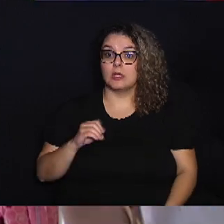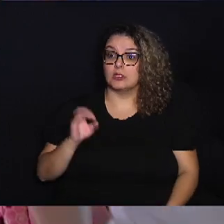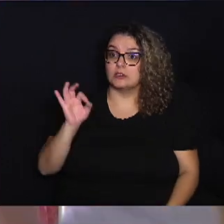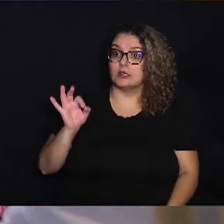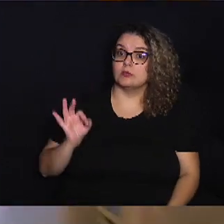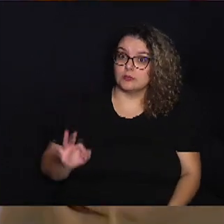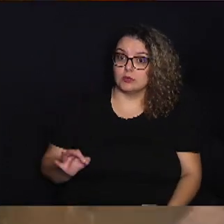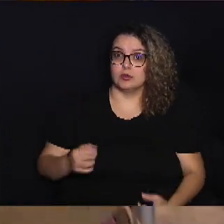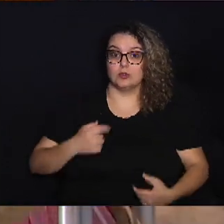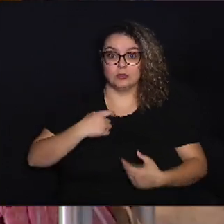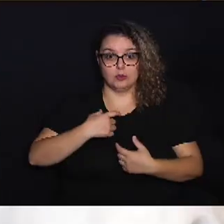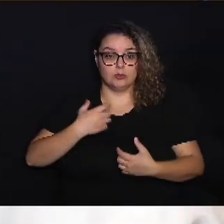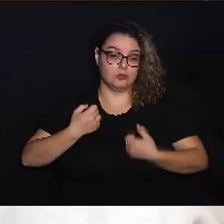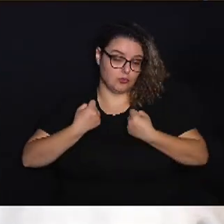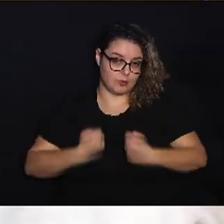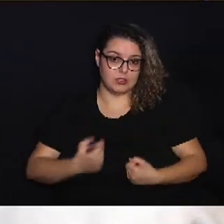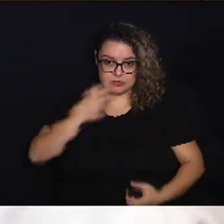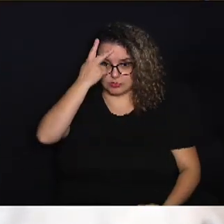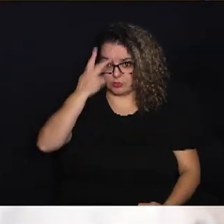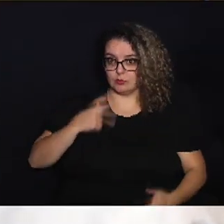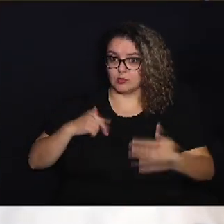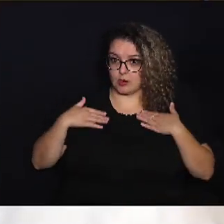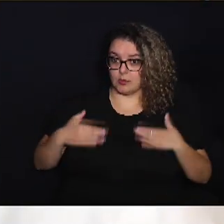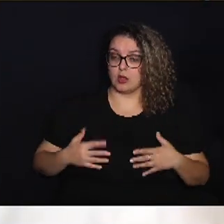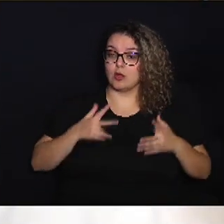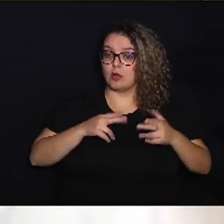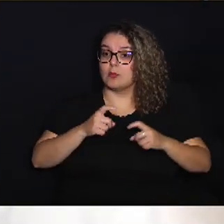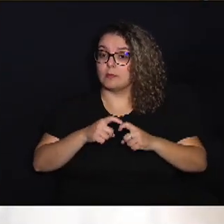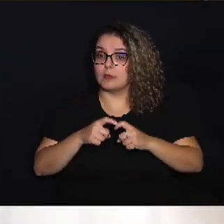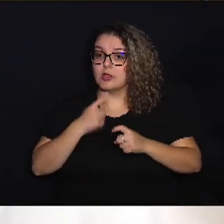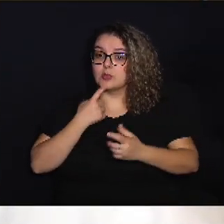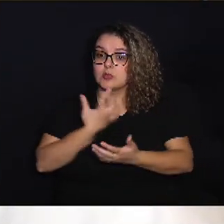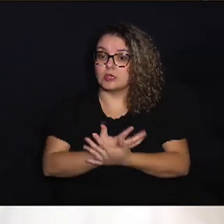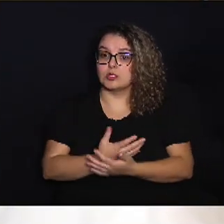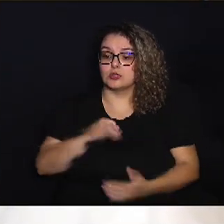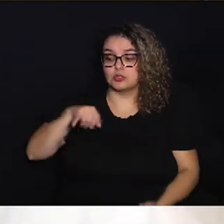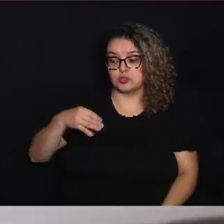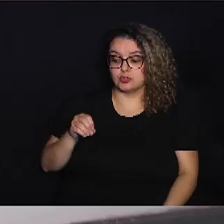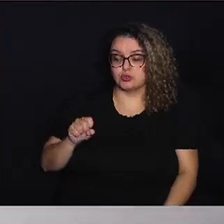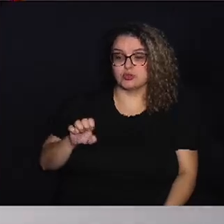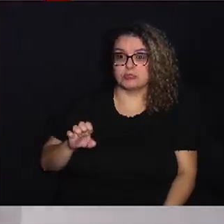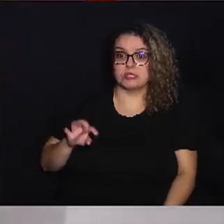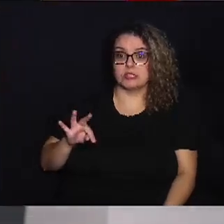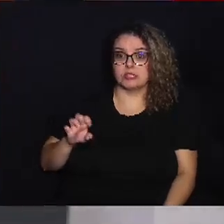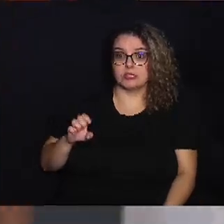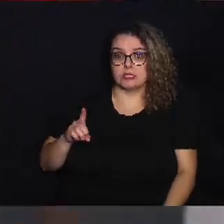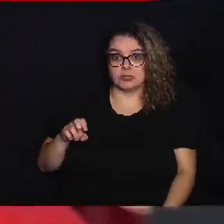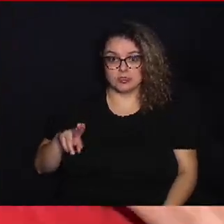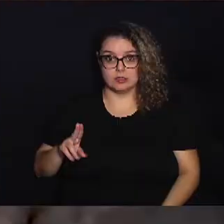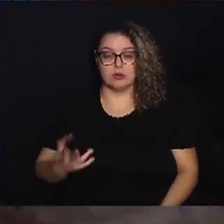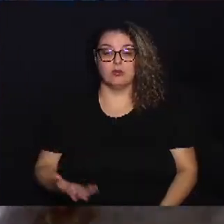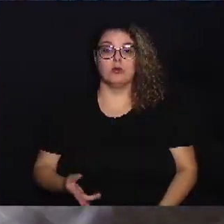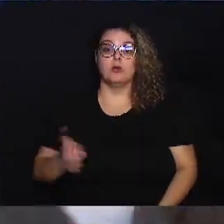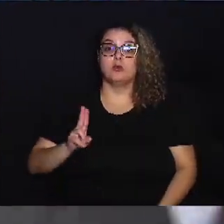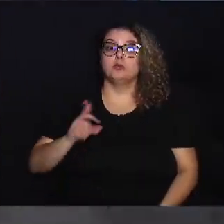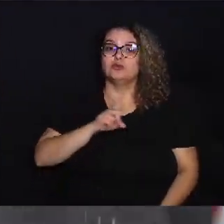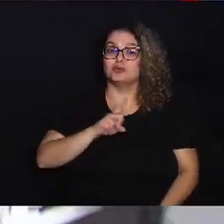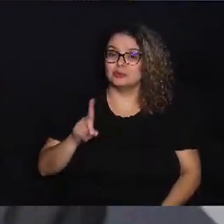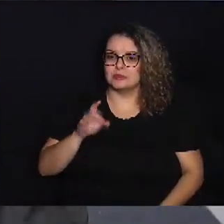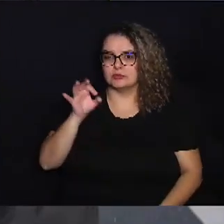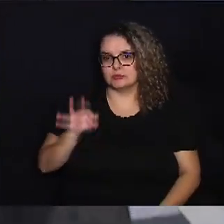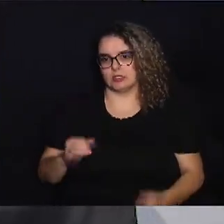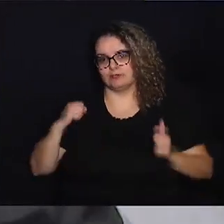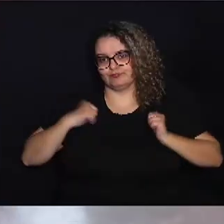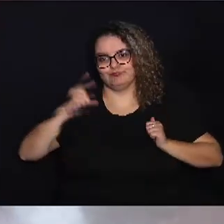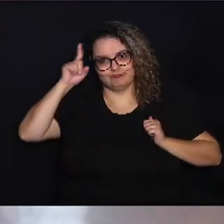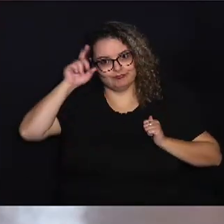do peso do próprio corpo. De acordo com o médico ortopedista José Luiz Abel, o uso inadequado das mochilas no dia a dia